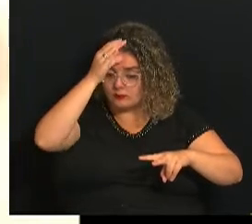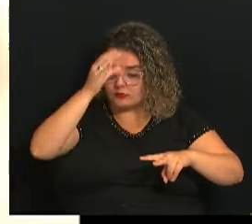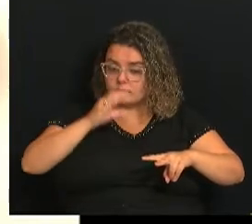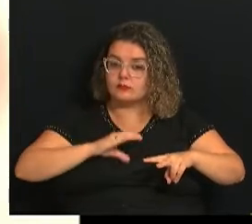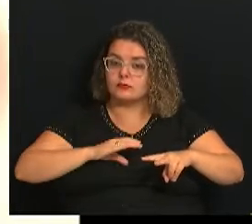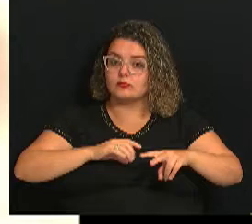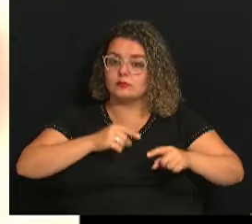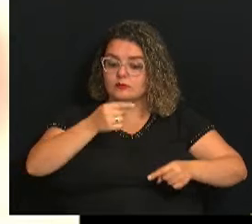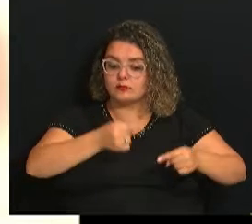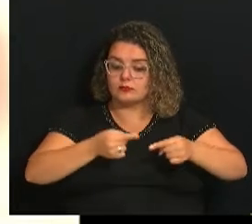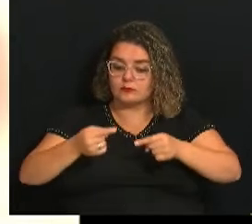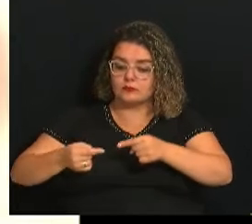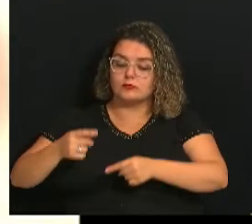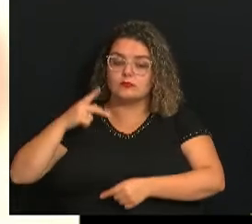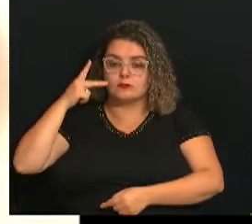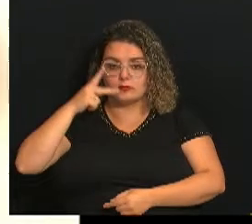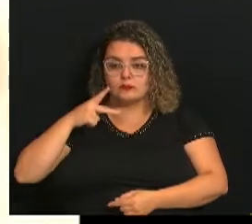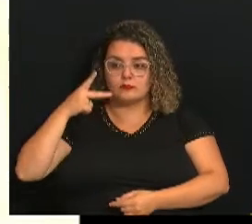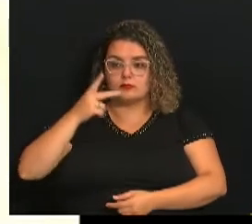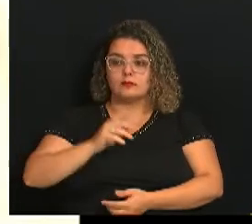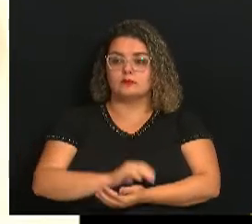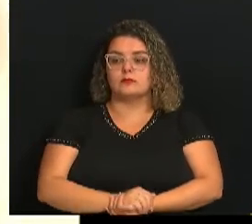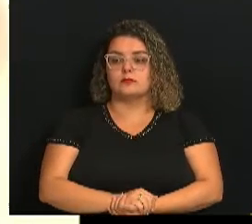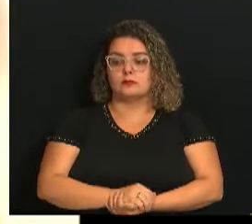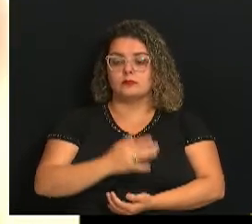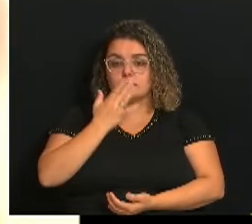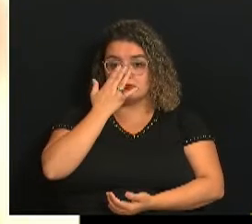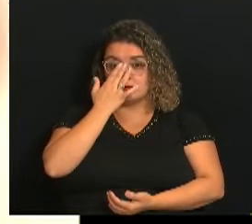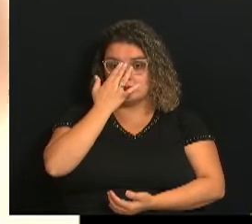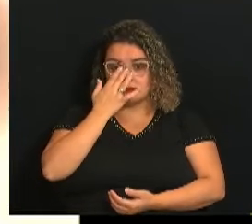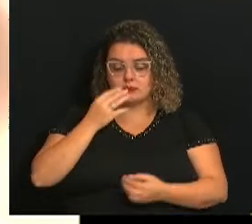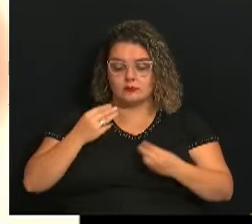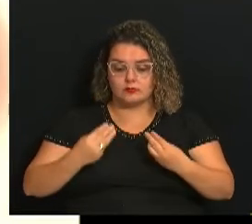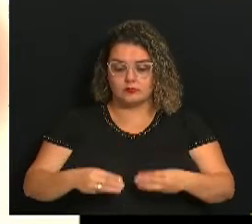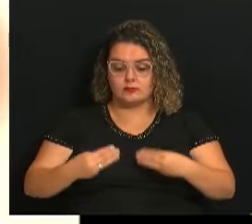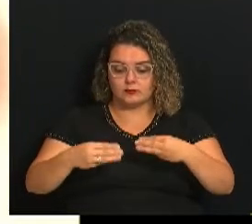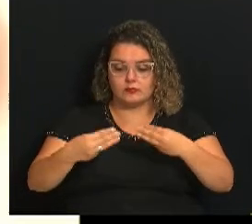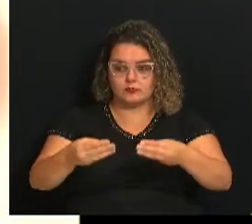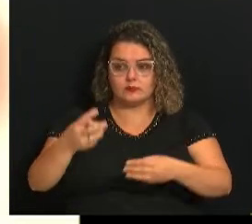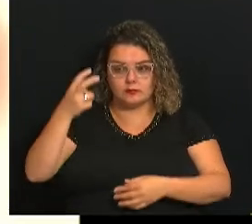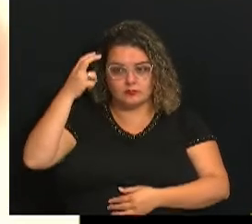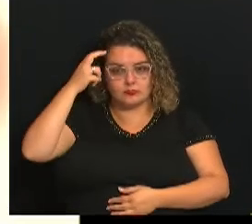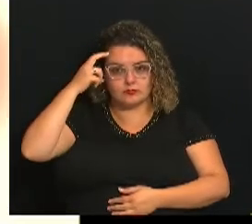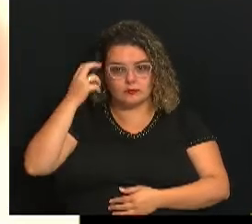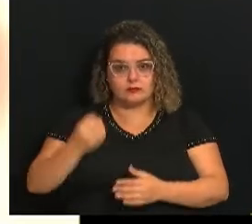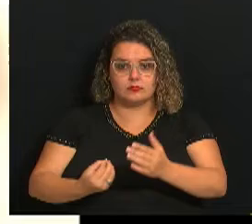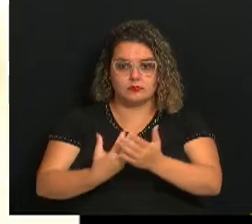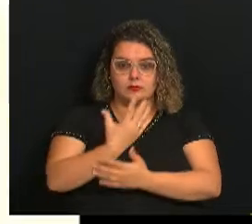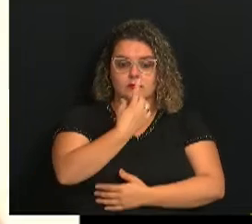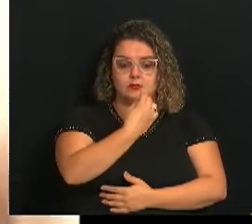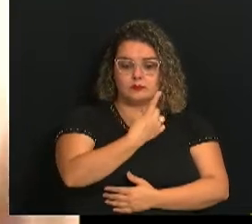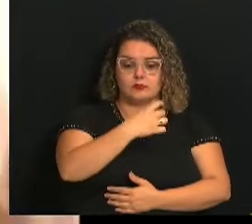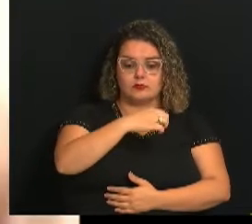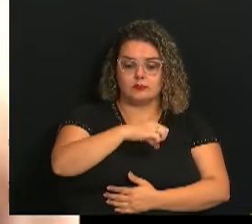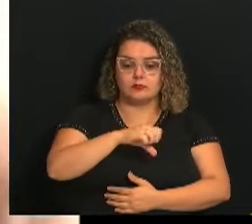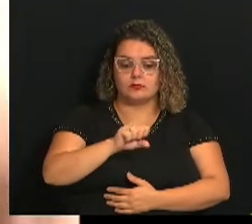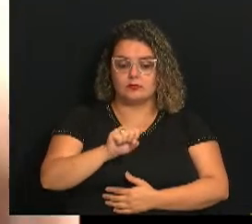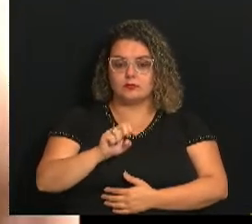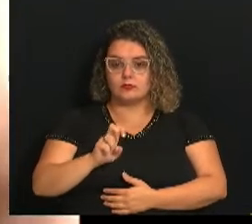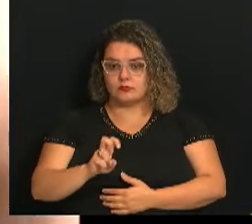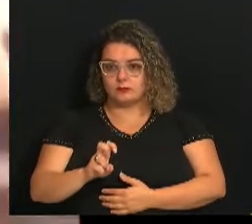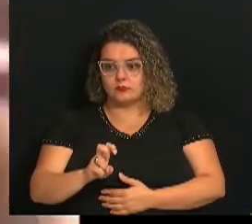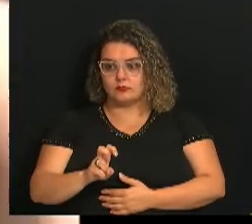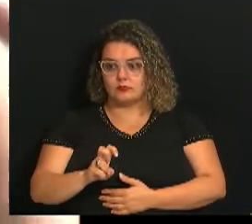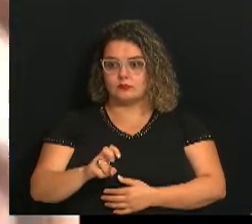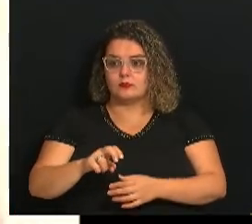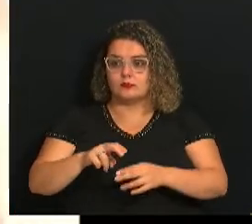política. O Ministério da Cultura mesmo, ele só vai ser criado em 85, tá, né? Por isso que é importante a gente entender essa